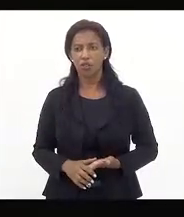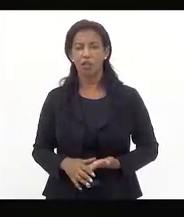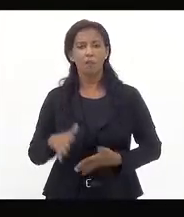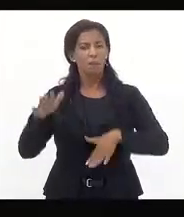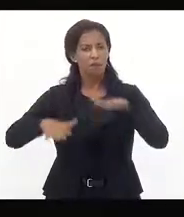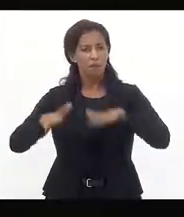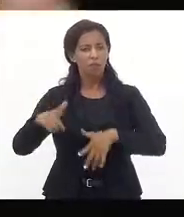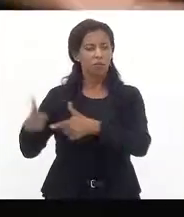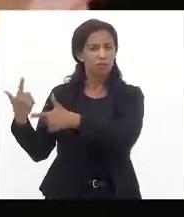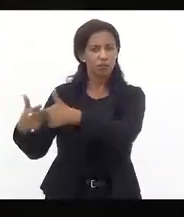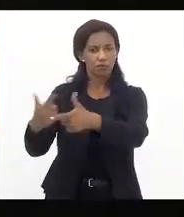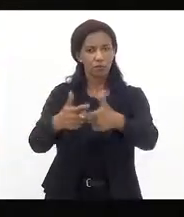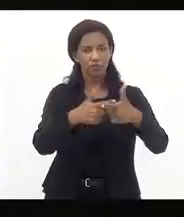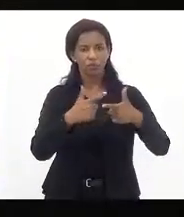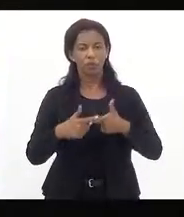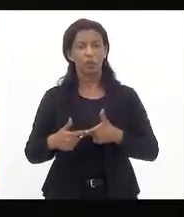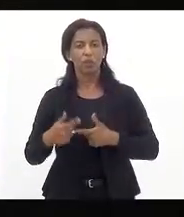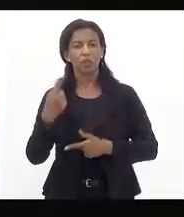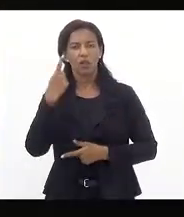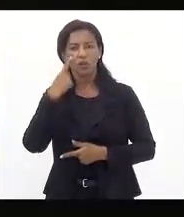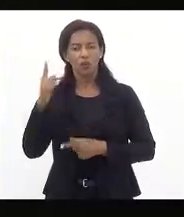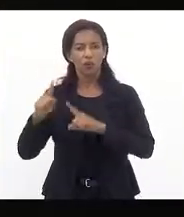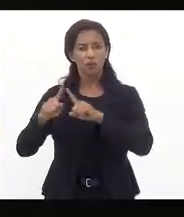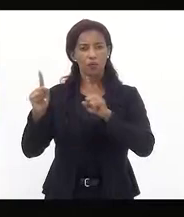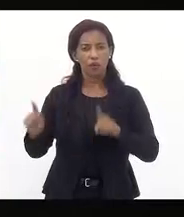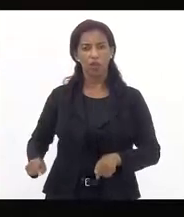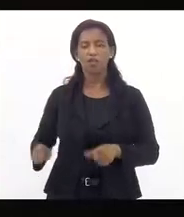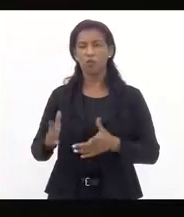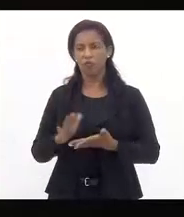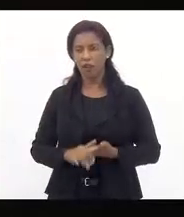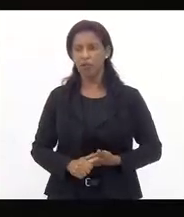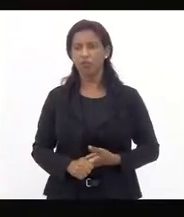vacância, é o fim do funcionalismo público.